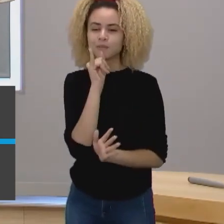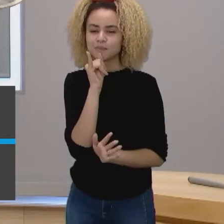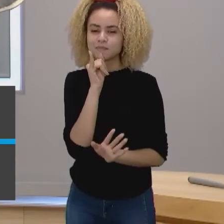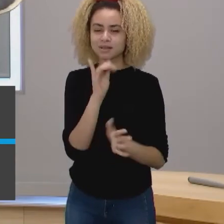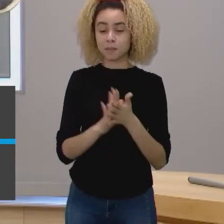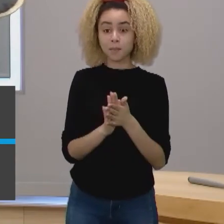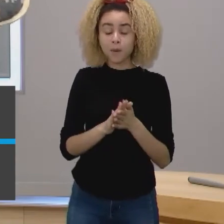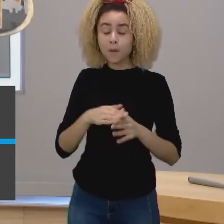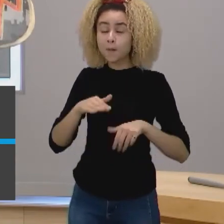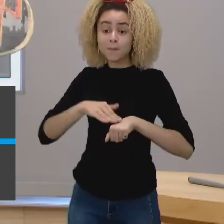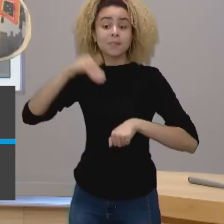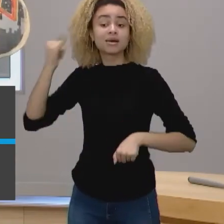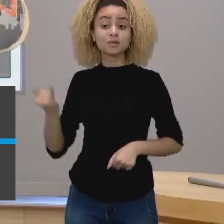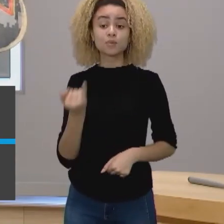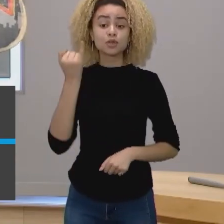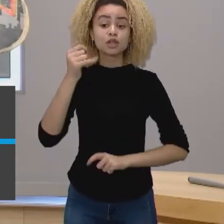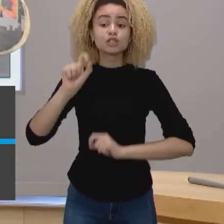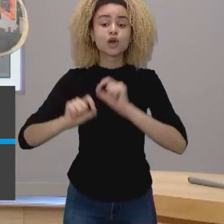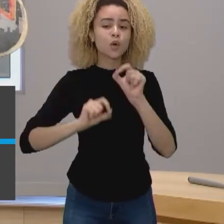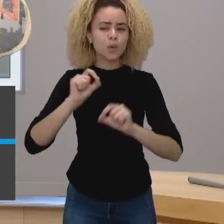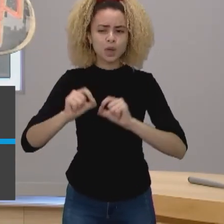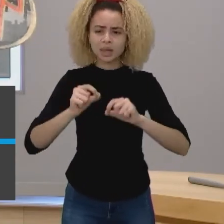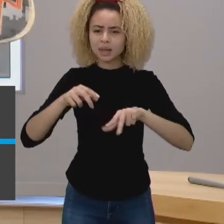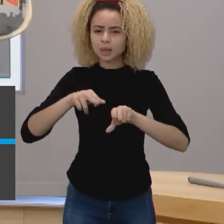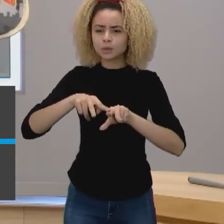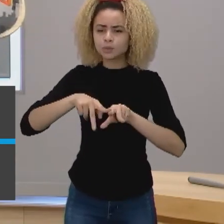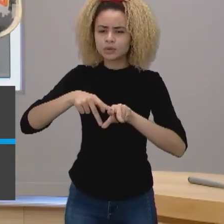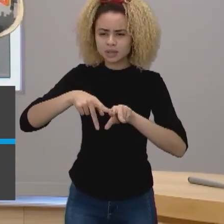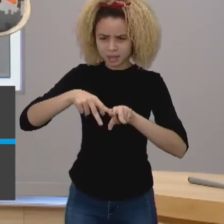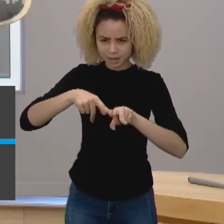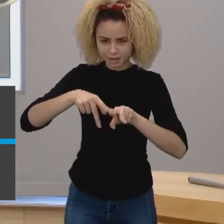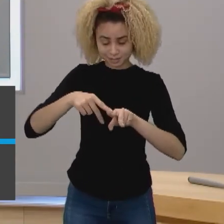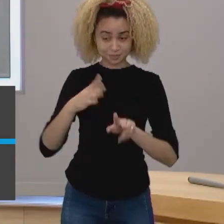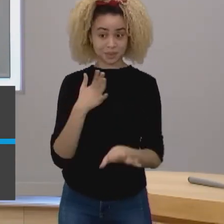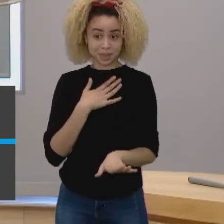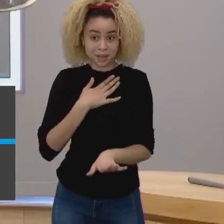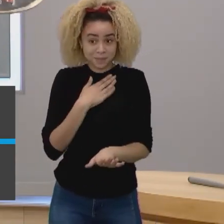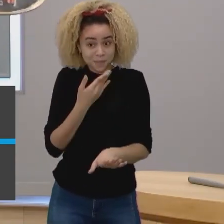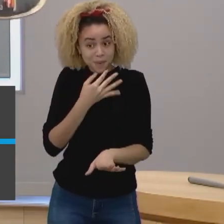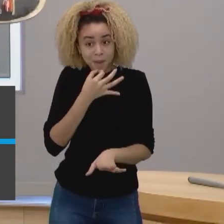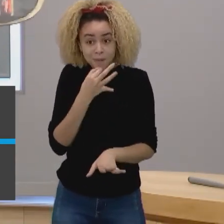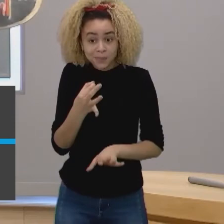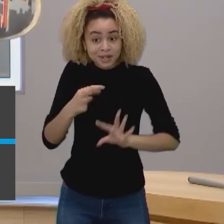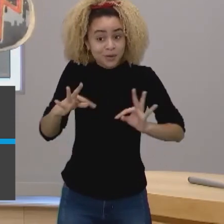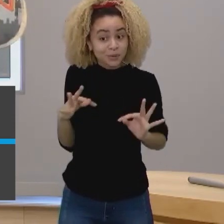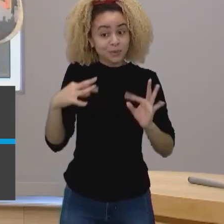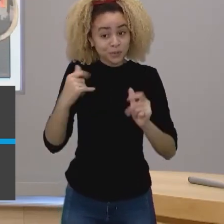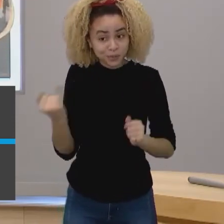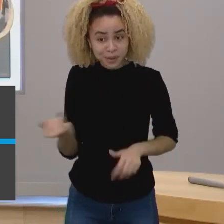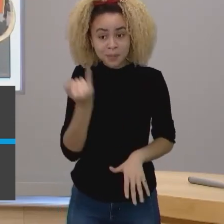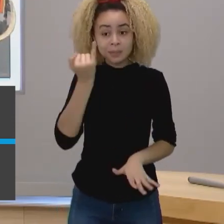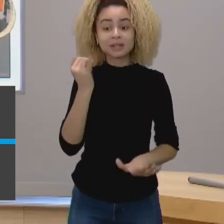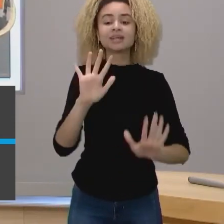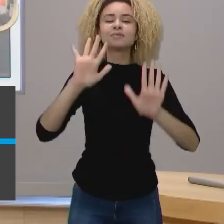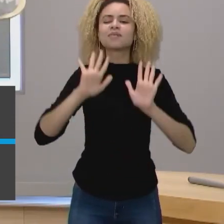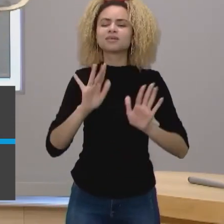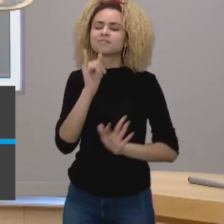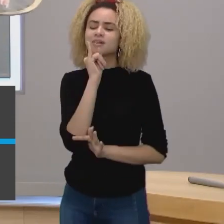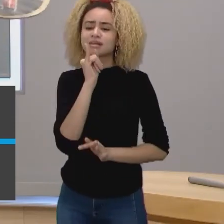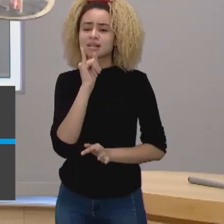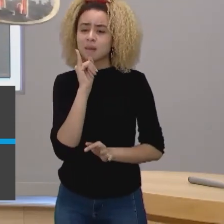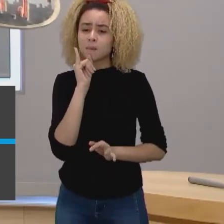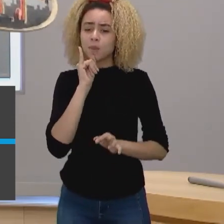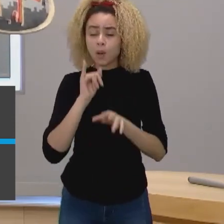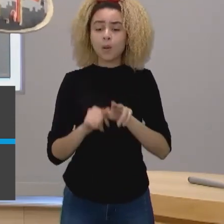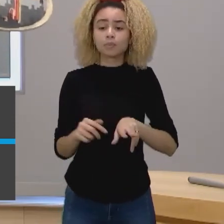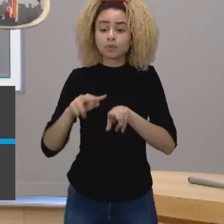que o essencial desse skate aqui, na verdade, para mim tudo é essencial nesse skate, mas vamos supor que o